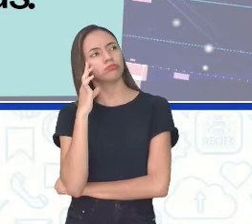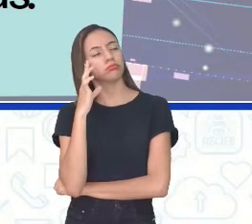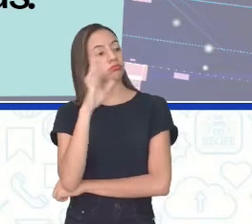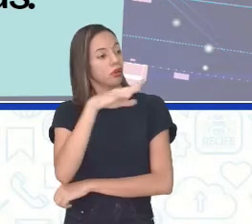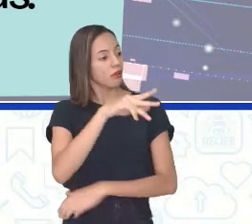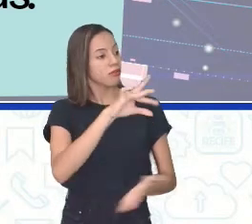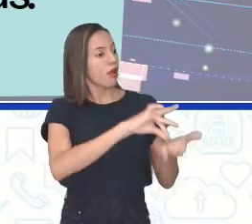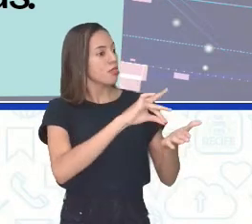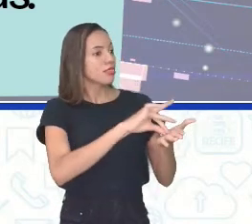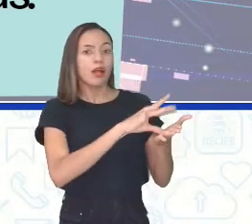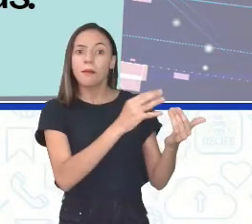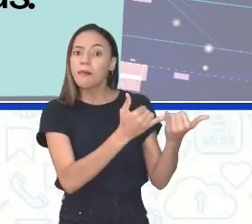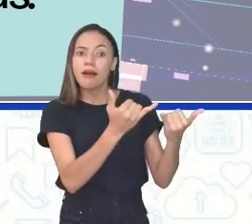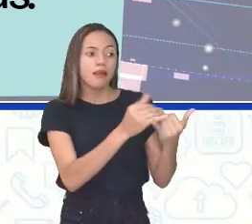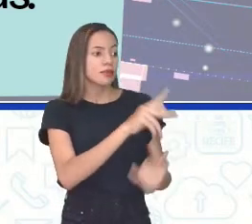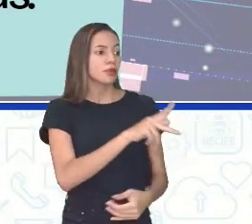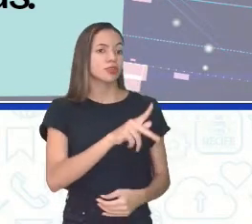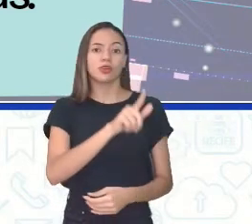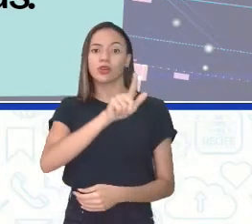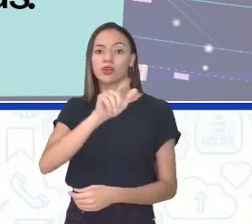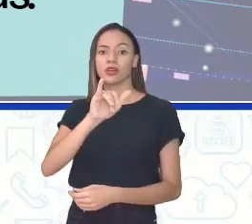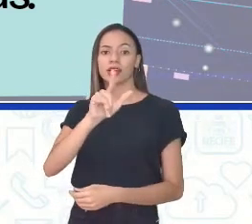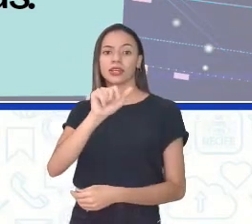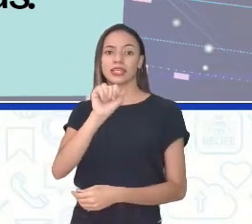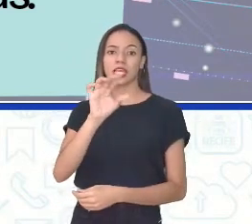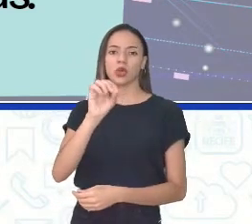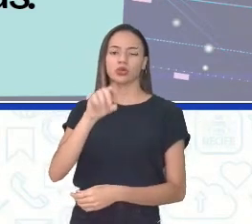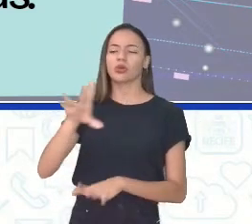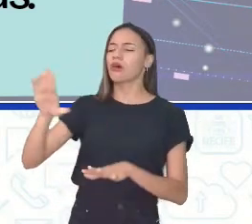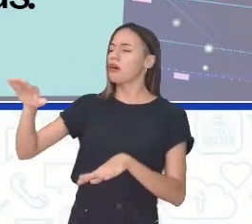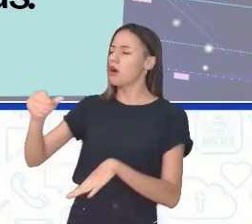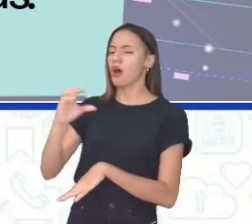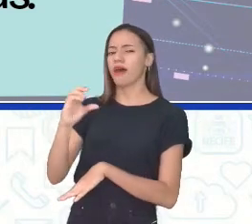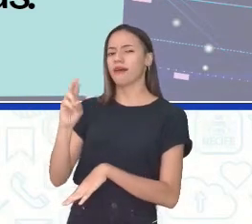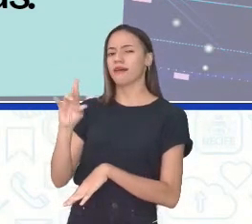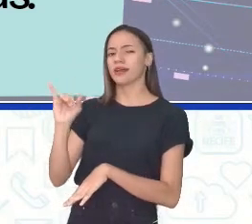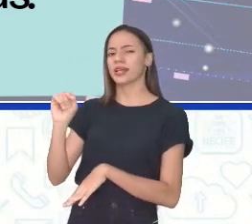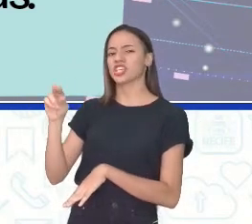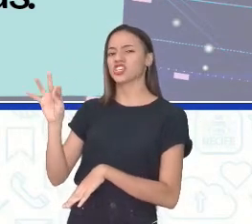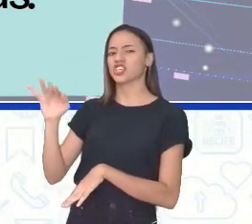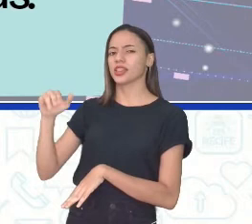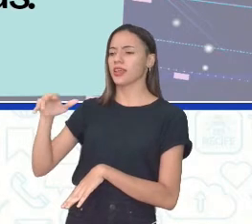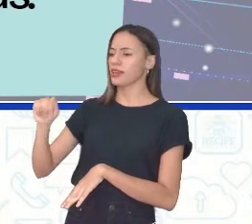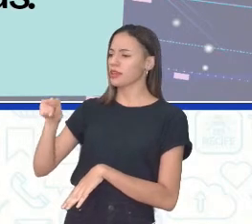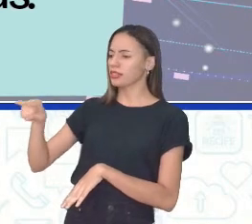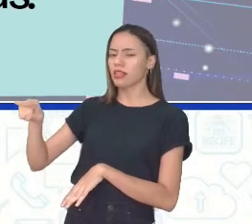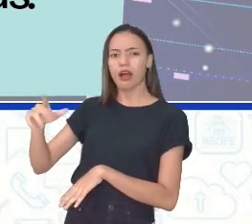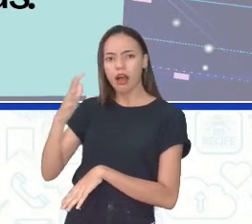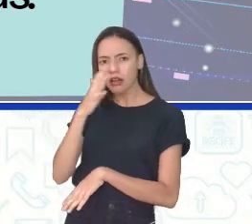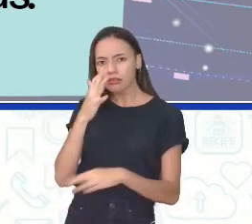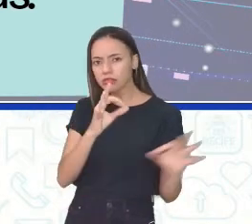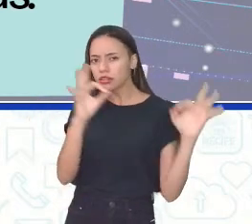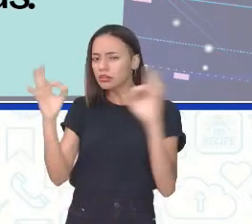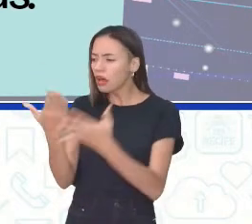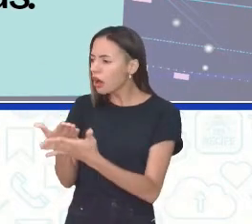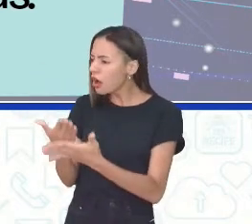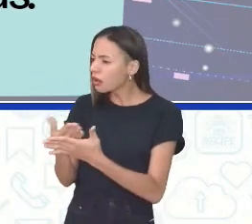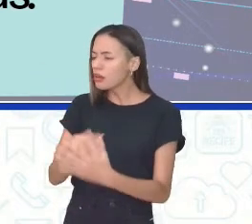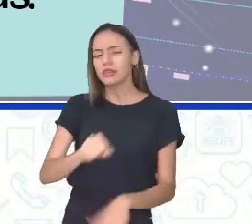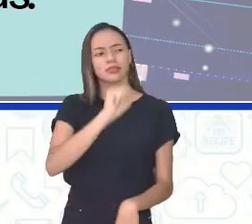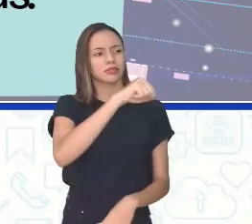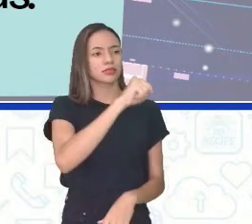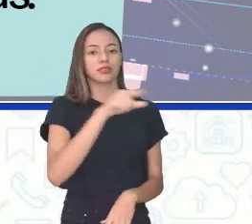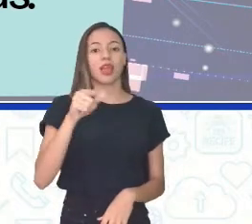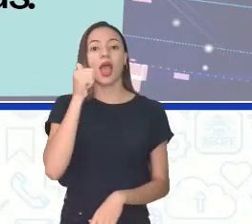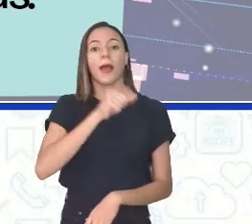inspirado nele. É bem que Dona Cristina não está assistindo essa aula. Será que ela está assistindo? Acho que sim. Dona Cristina é assídua nas nossas aulas. É a mãe, Não a mãe do falta.